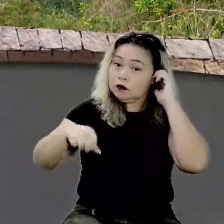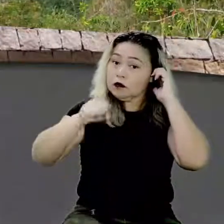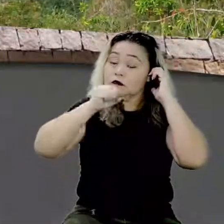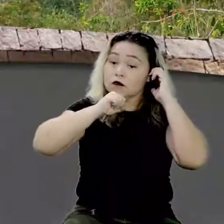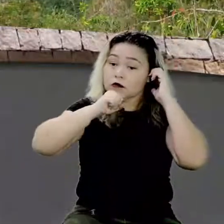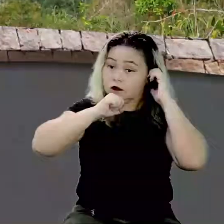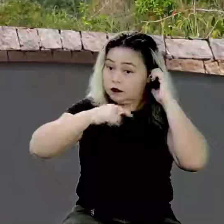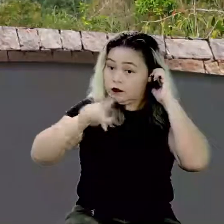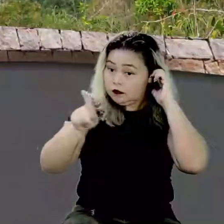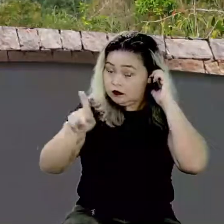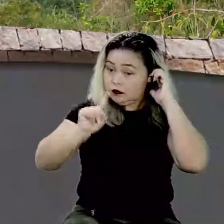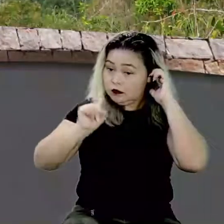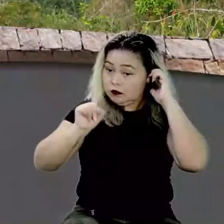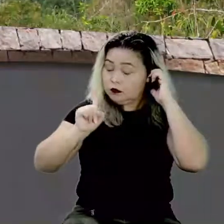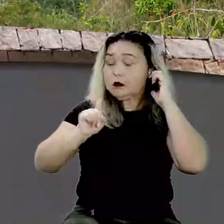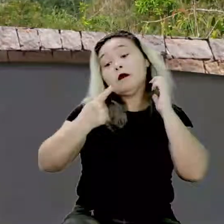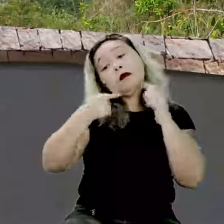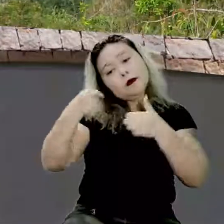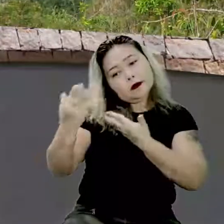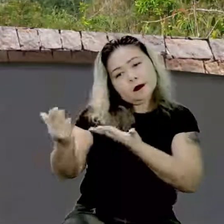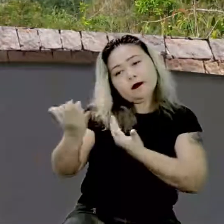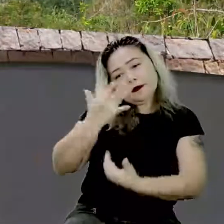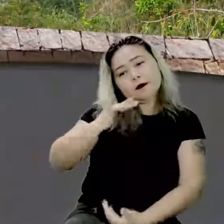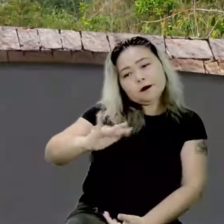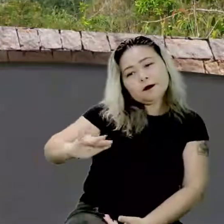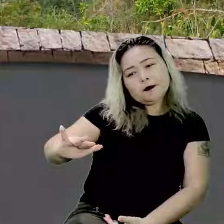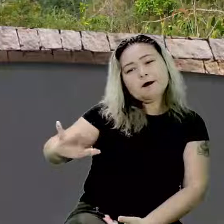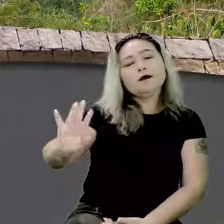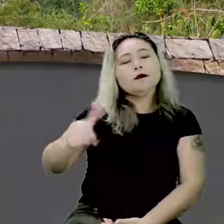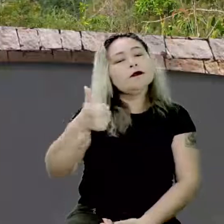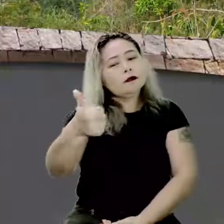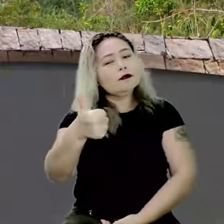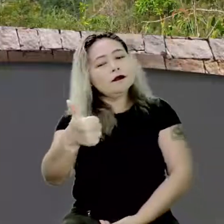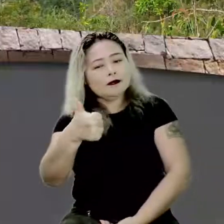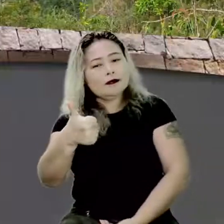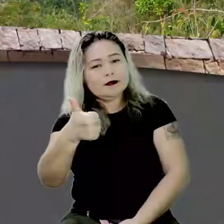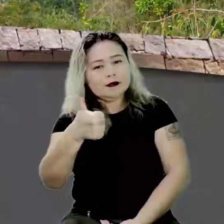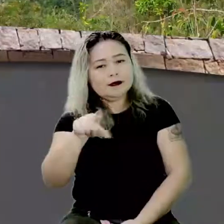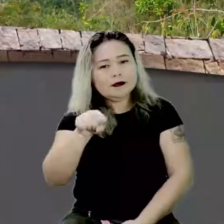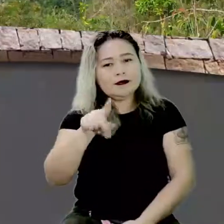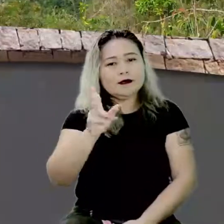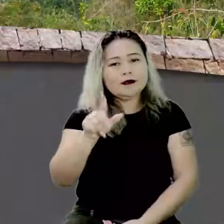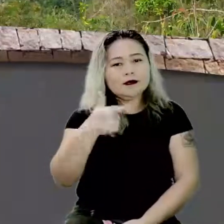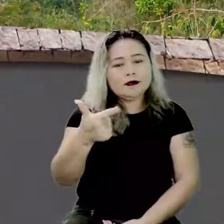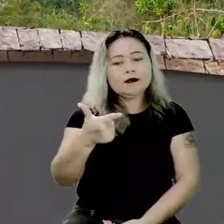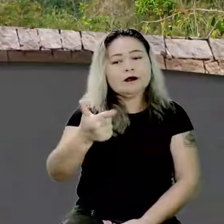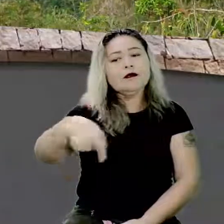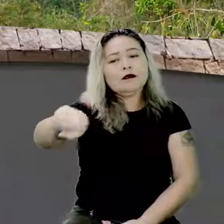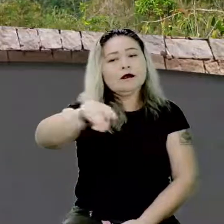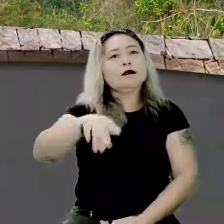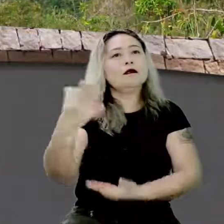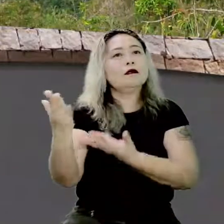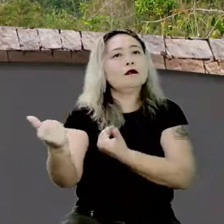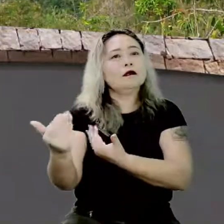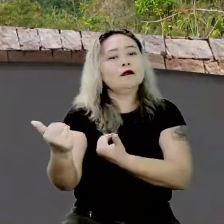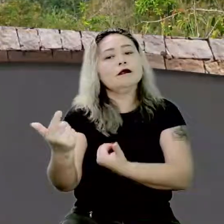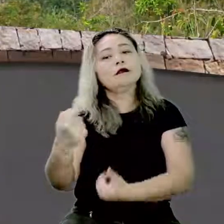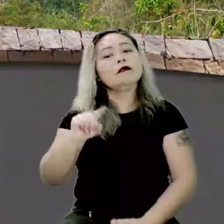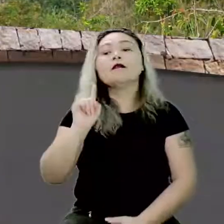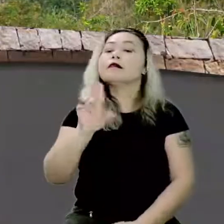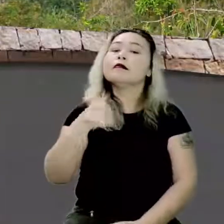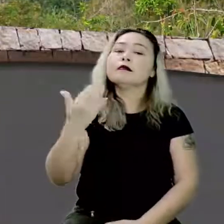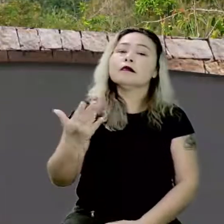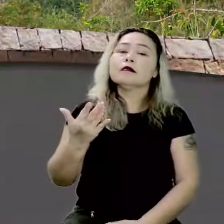o mundo. Eu ainda sou um menino. Mas beleza. Pulando essa parte, você também é muito jovem. Vamos